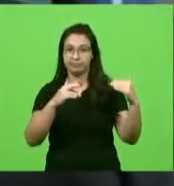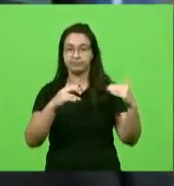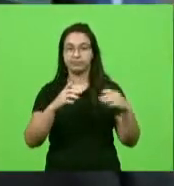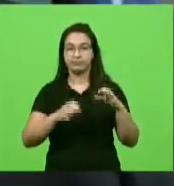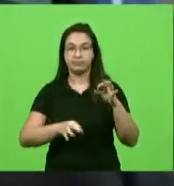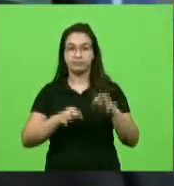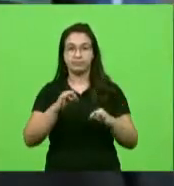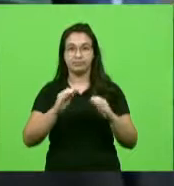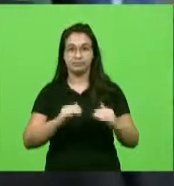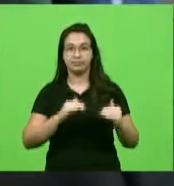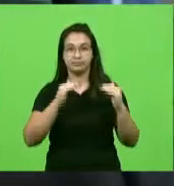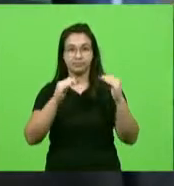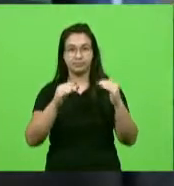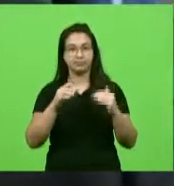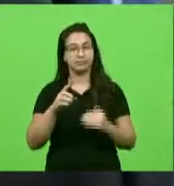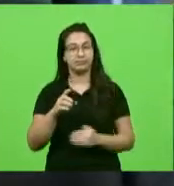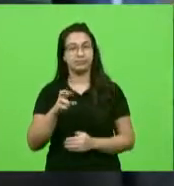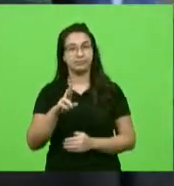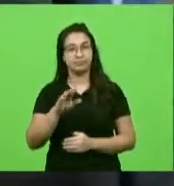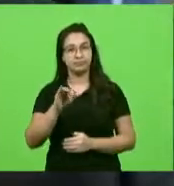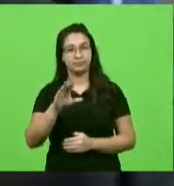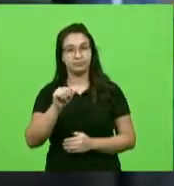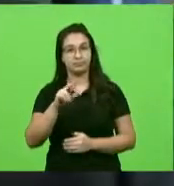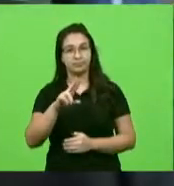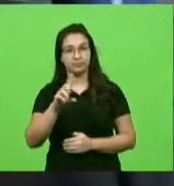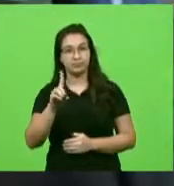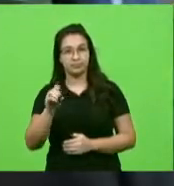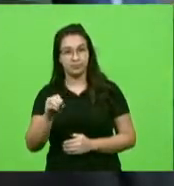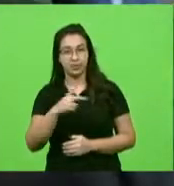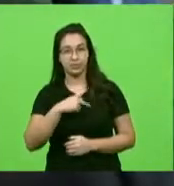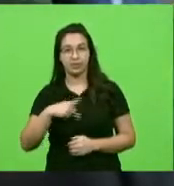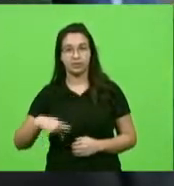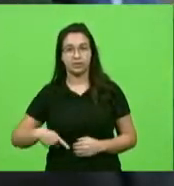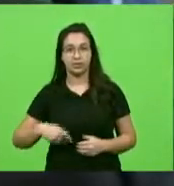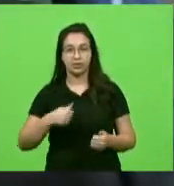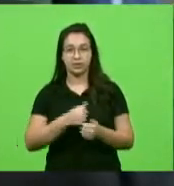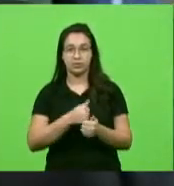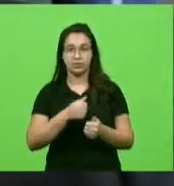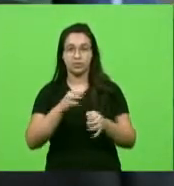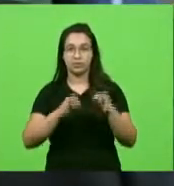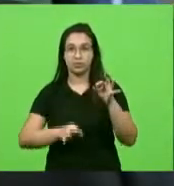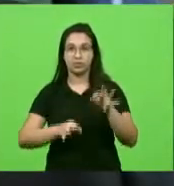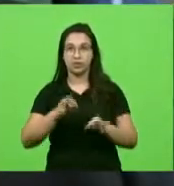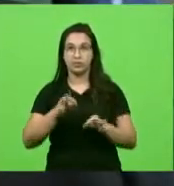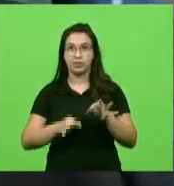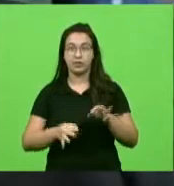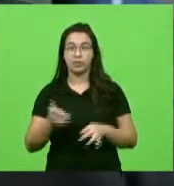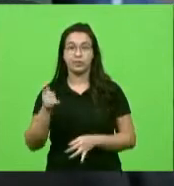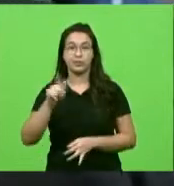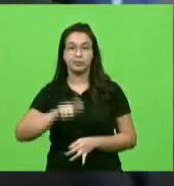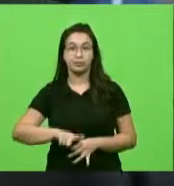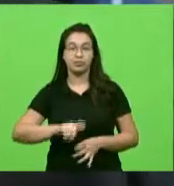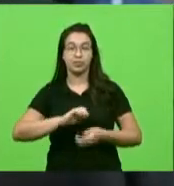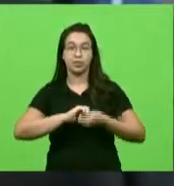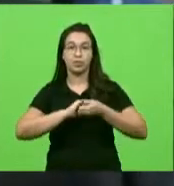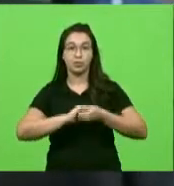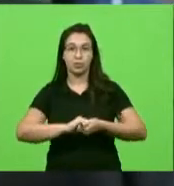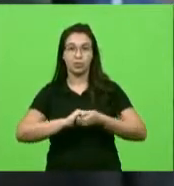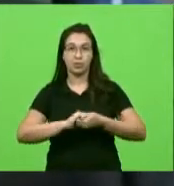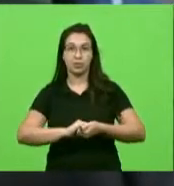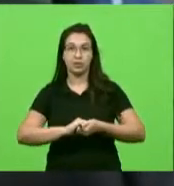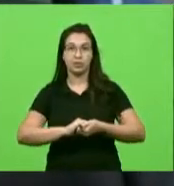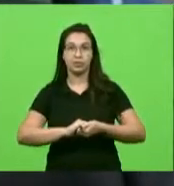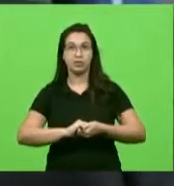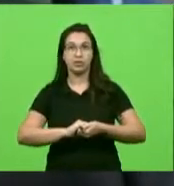que é o presidente do Tribunal Especial de Julgamento. Ao mesmo tempo em que também cumprimento, às vezes,